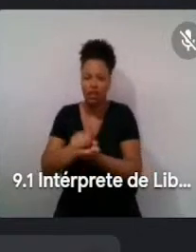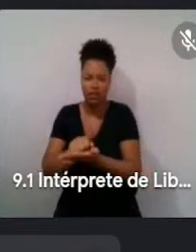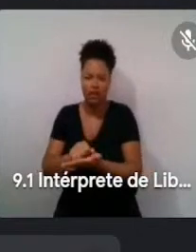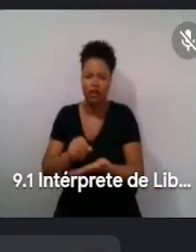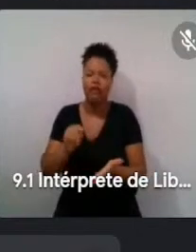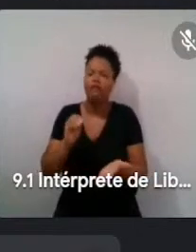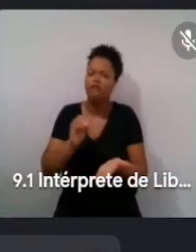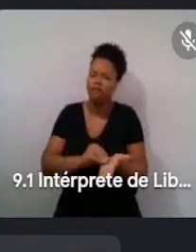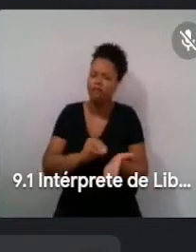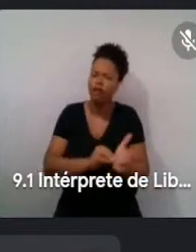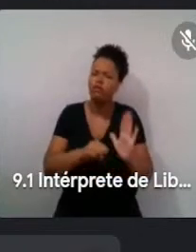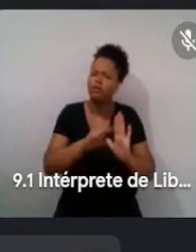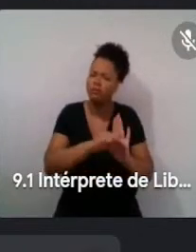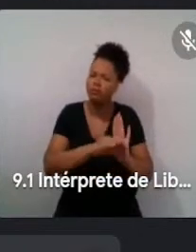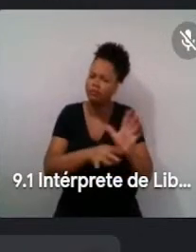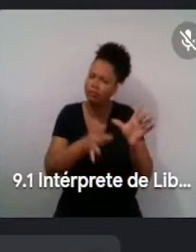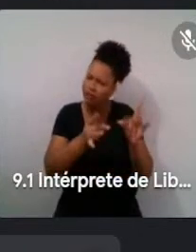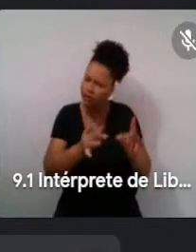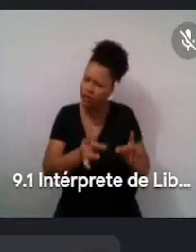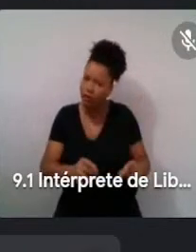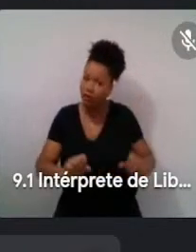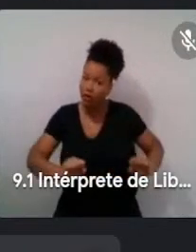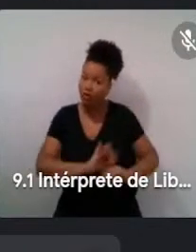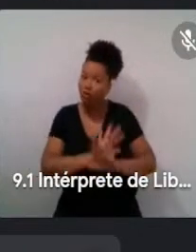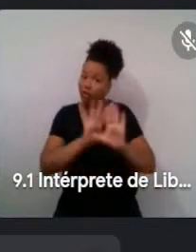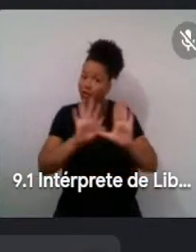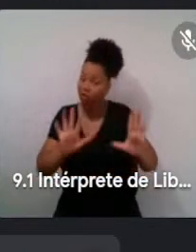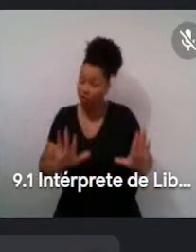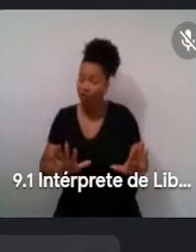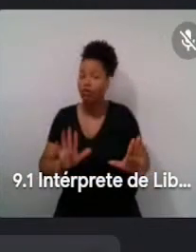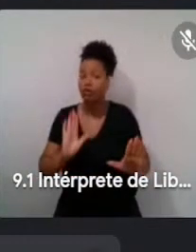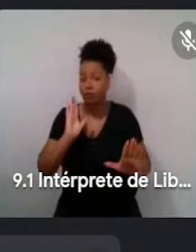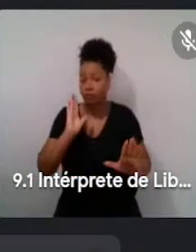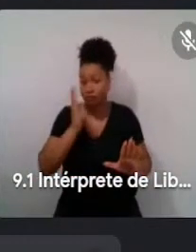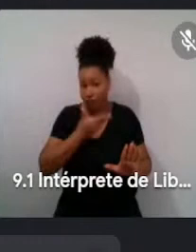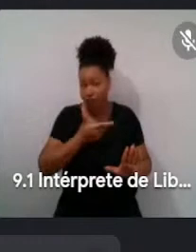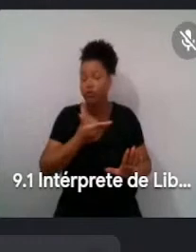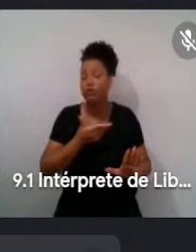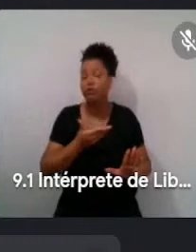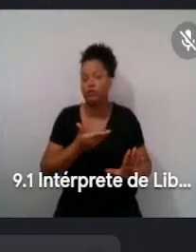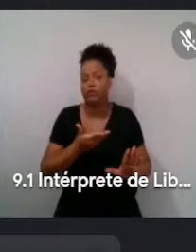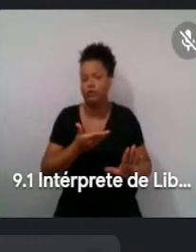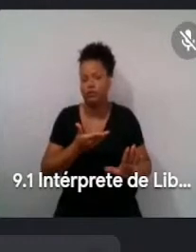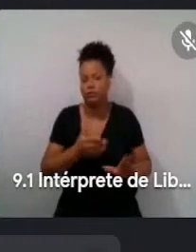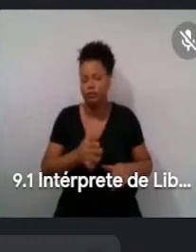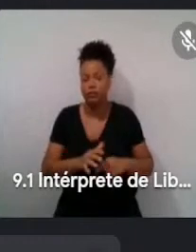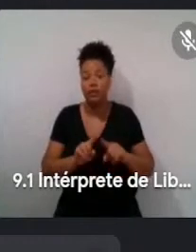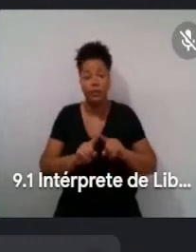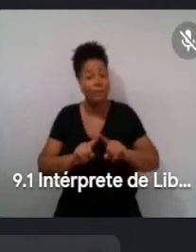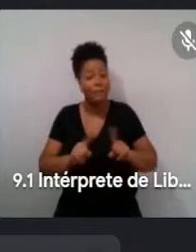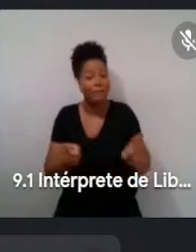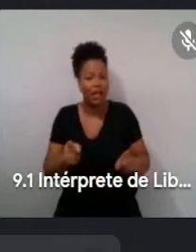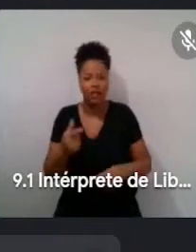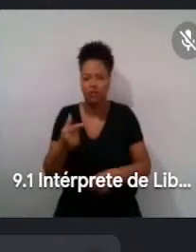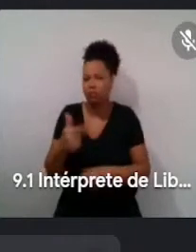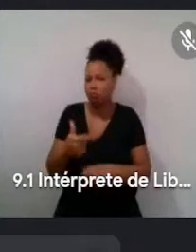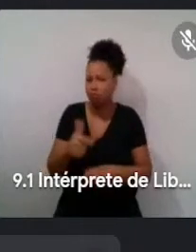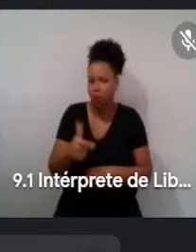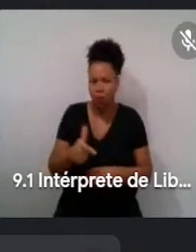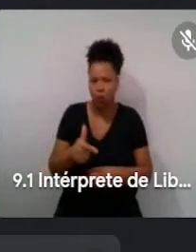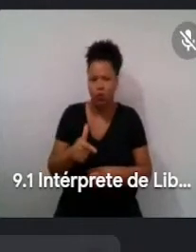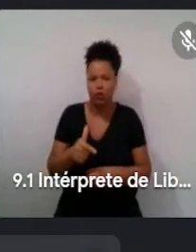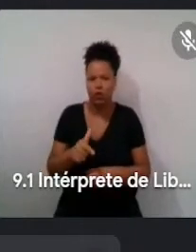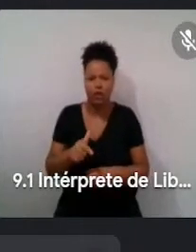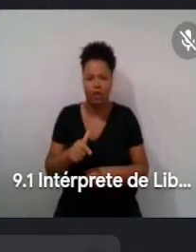informações detalhadas para maior transparência ao eleitorado, porém não há previsão de multa para